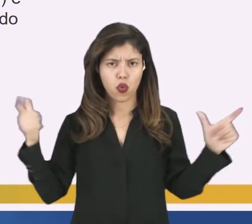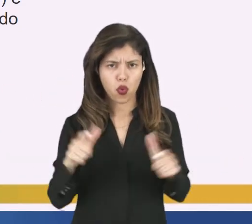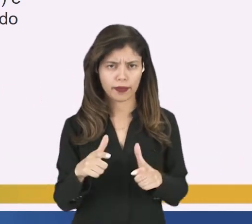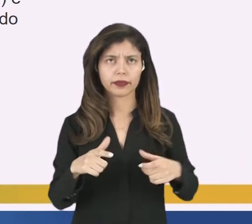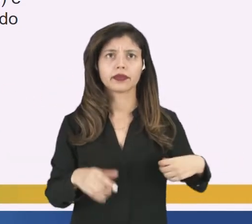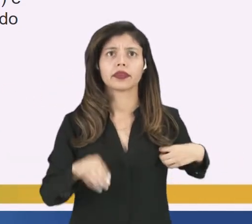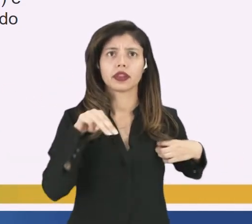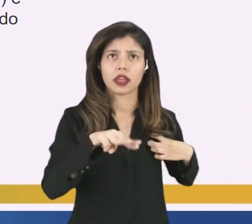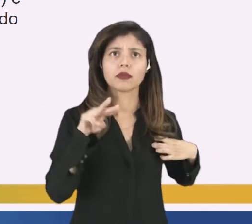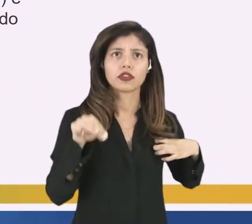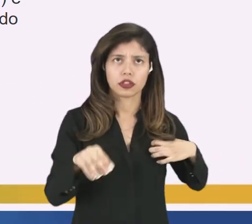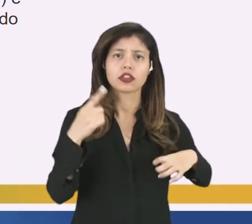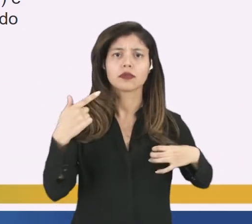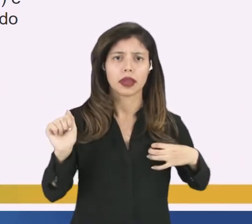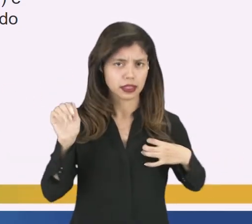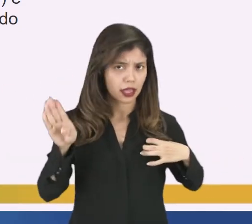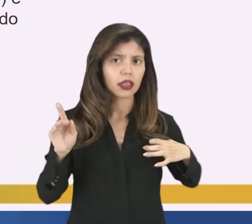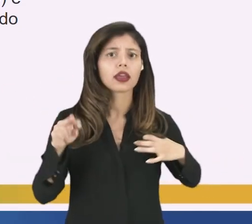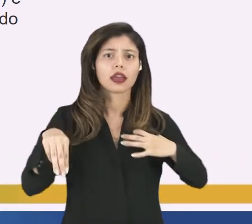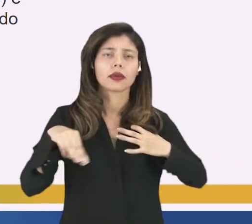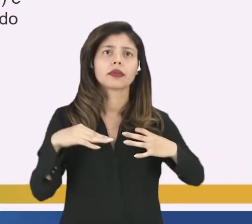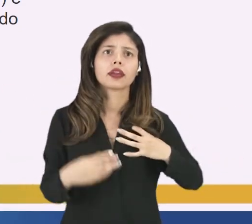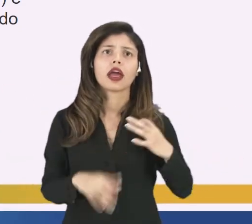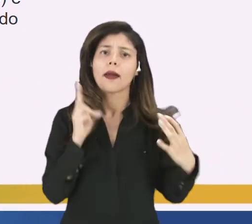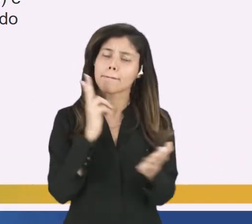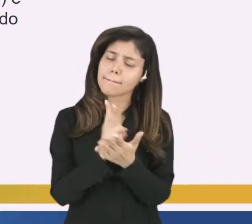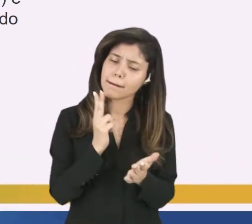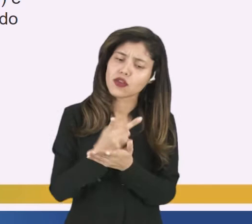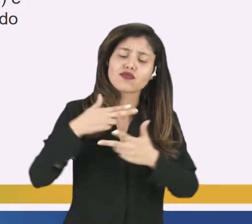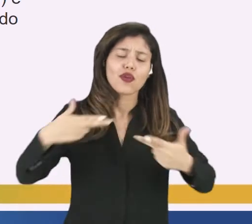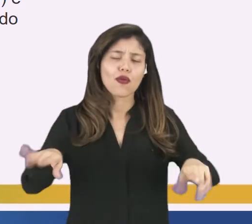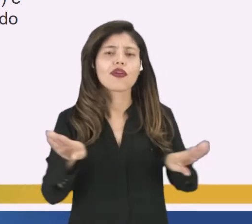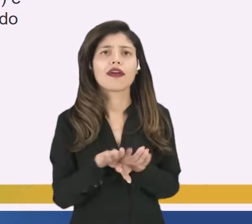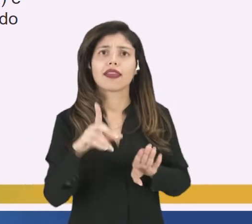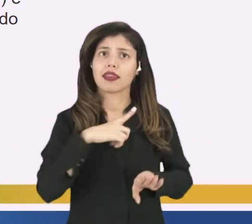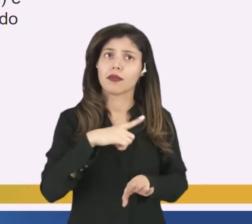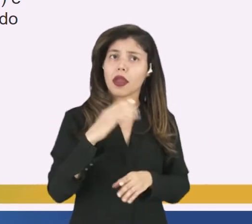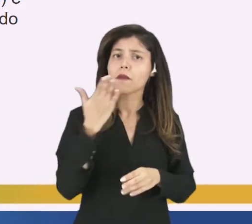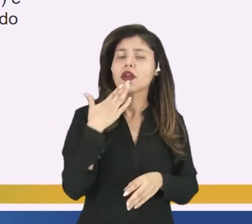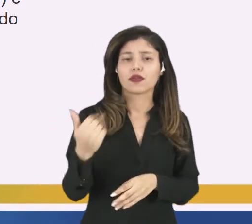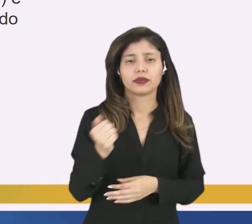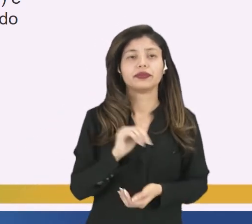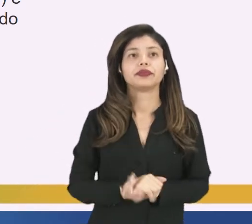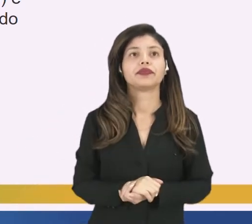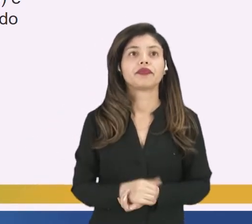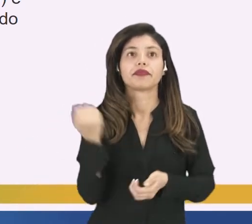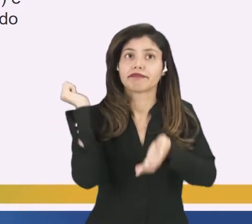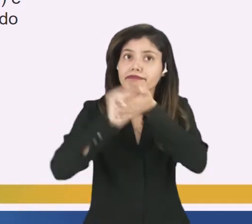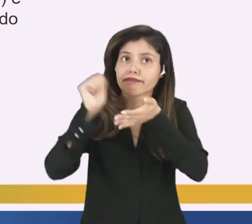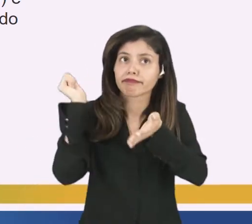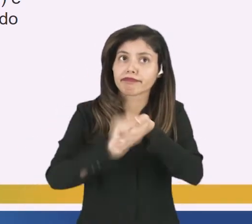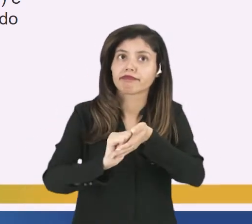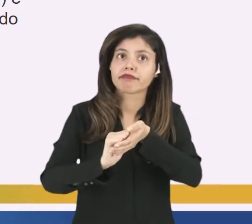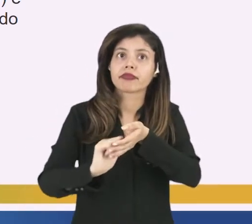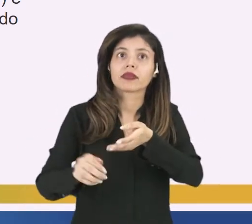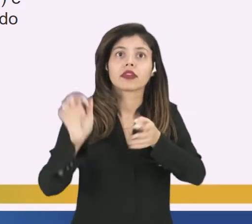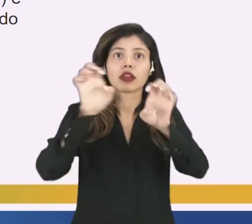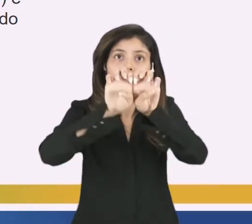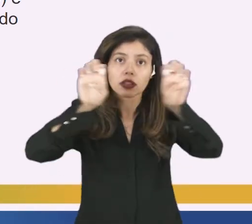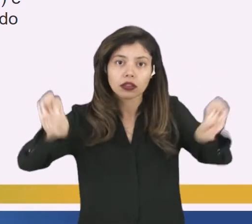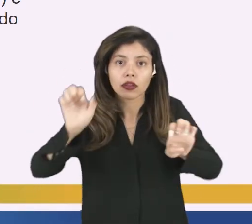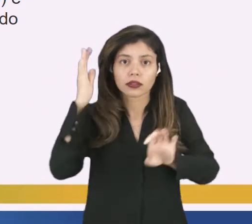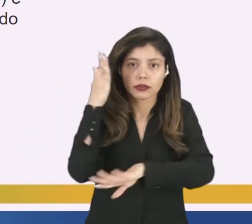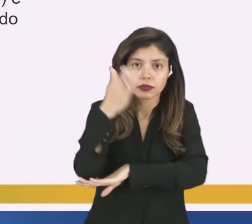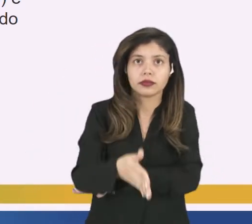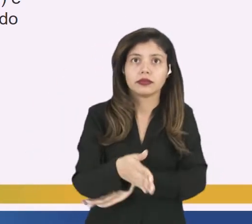equação reduzida é o mx mais n? É a mesma coisa aqui, tá? Para a gente entender isso aqui melhor, escreva na